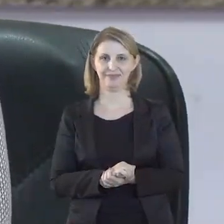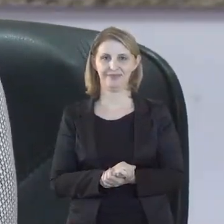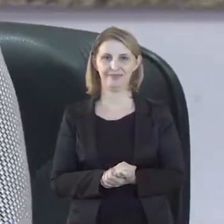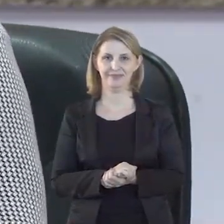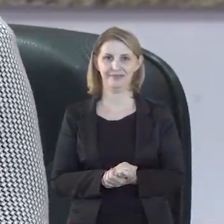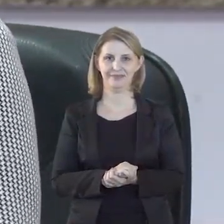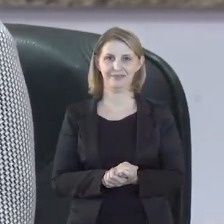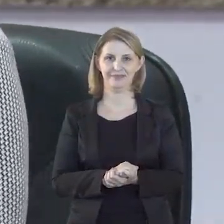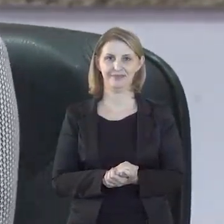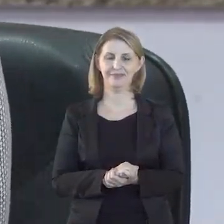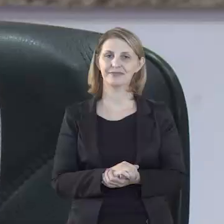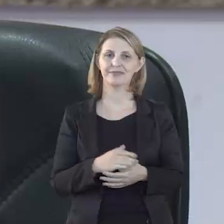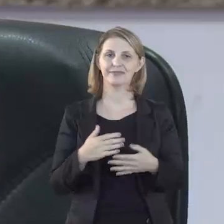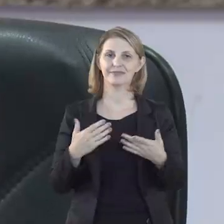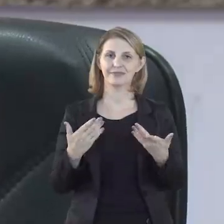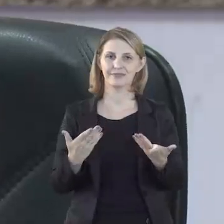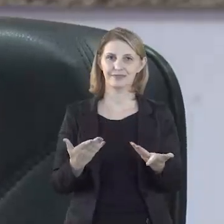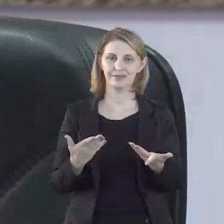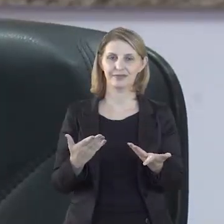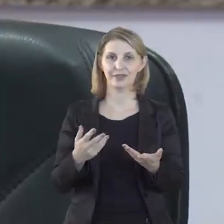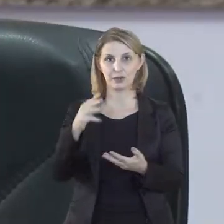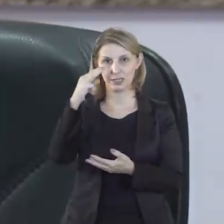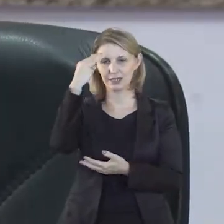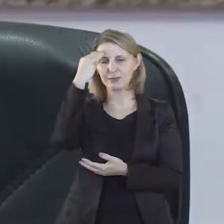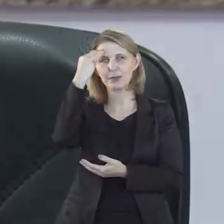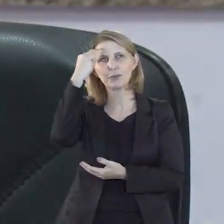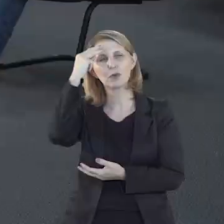tenho, né, nesse momento.